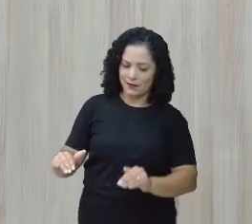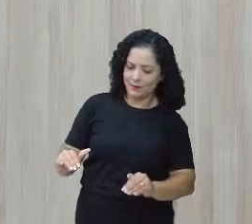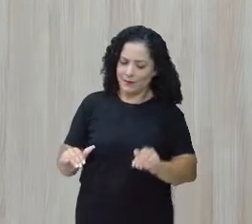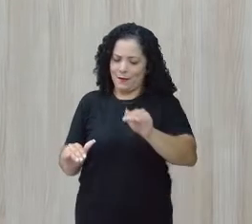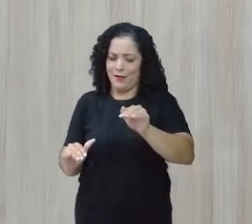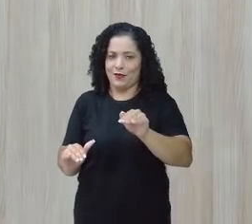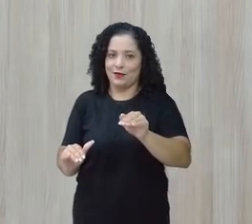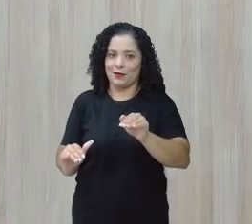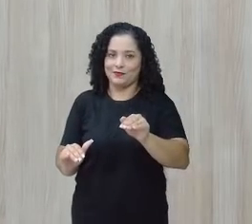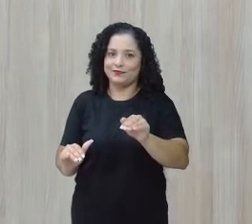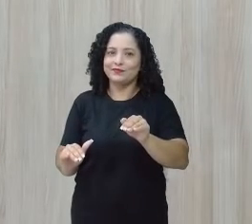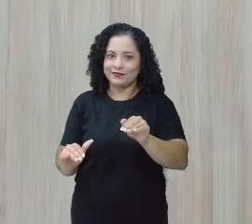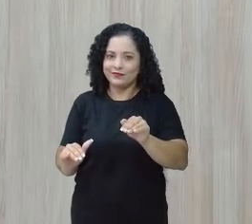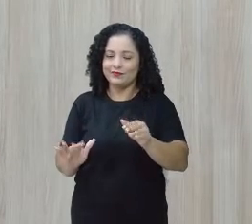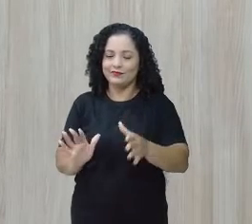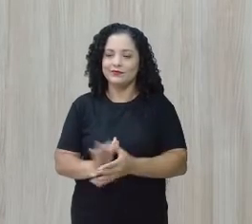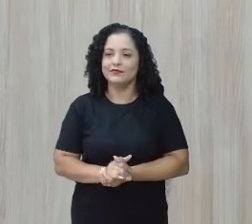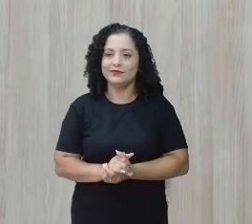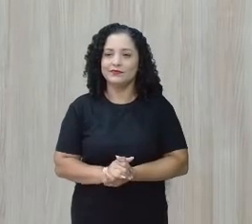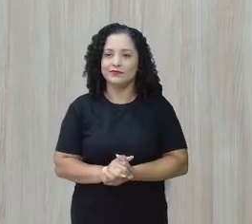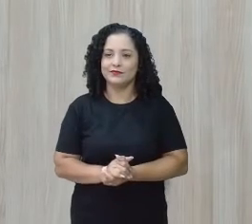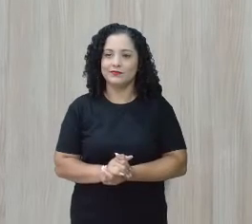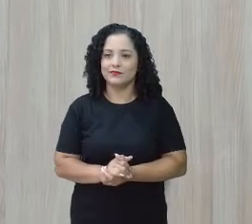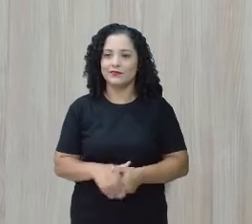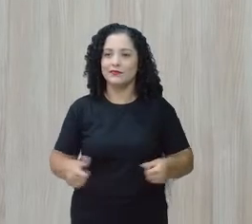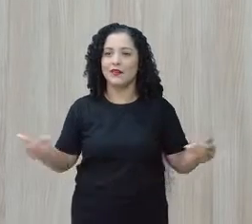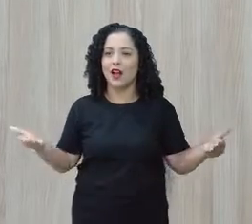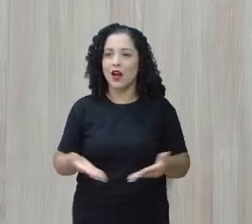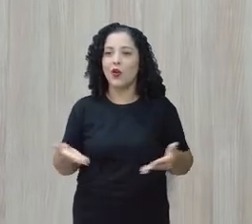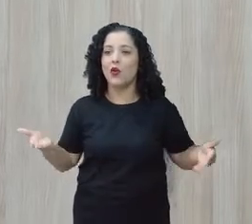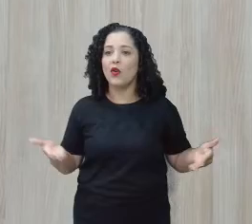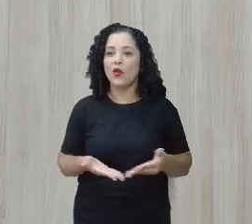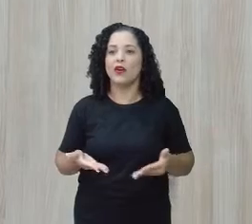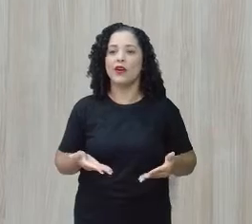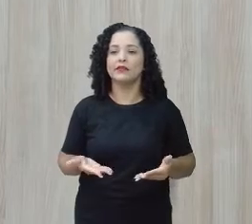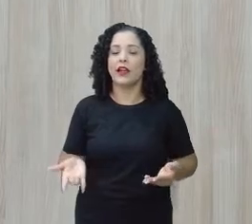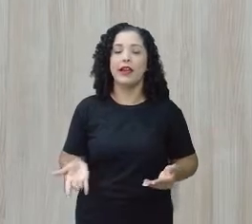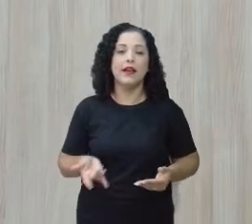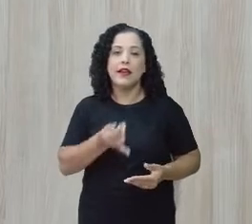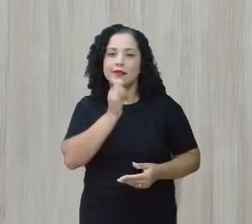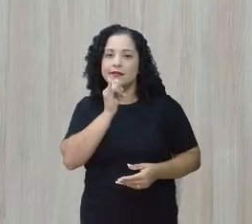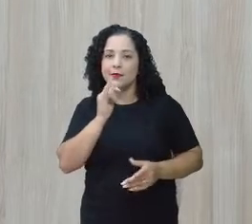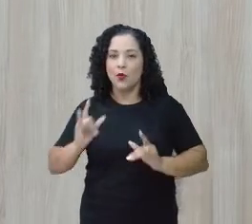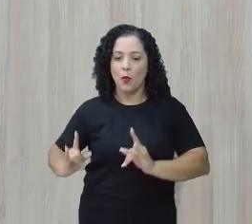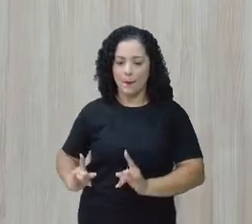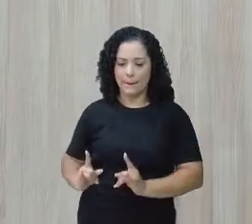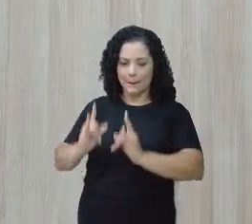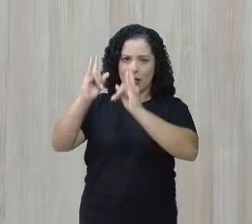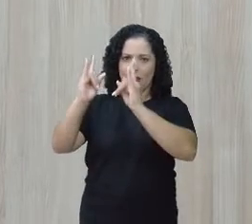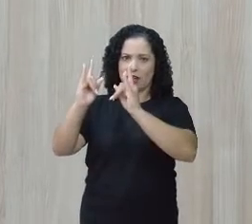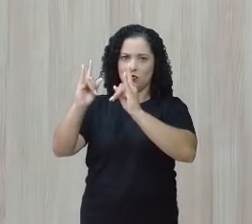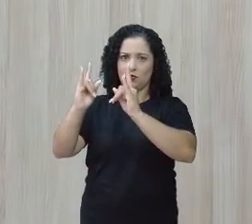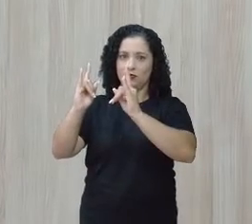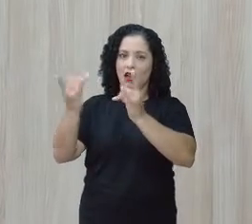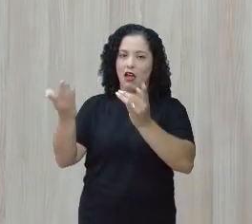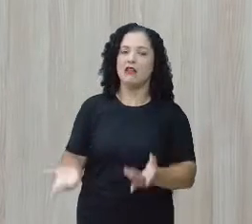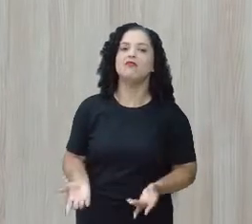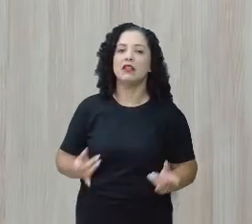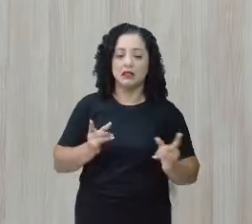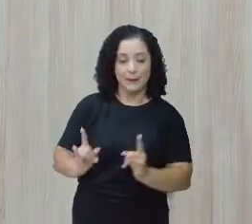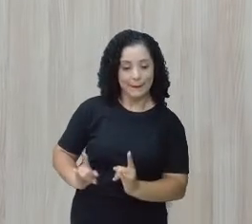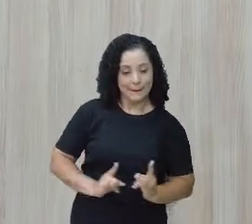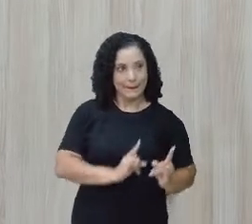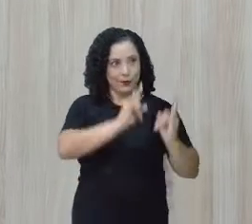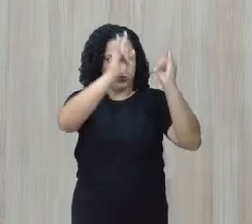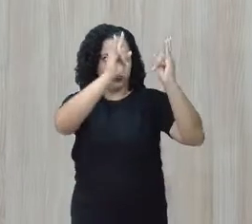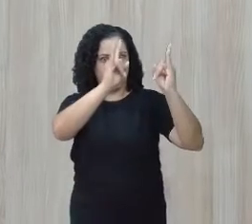maior. É a questão aí, né, do edifício. Esse último edifício, professora, que a senhora colocou